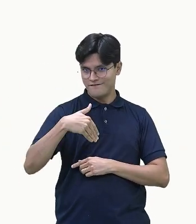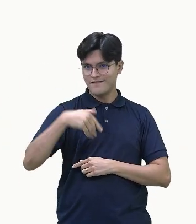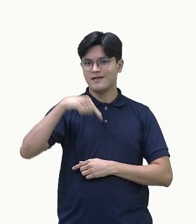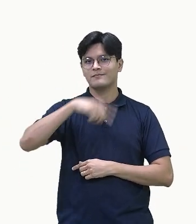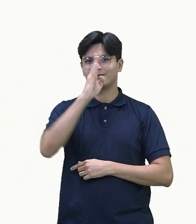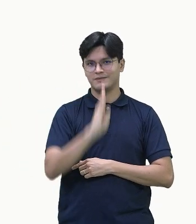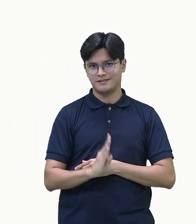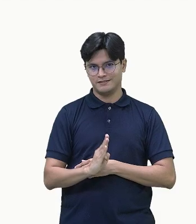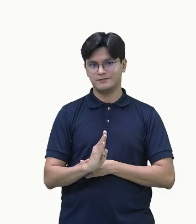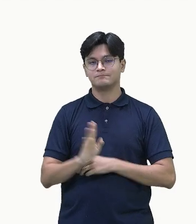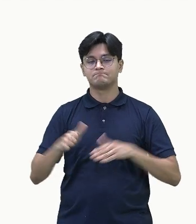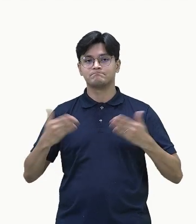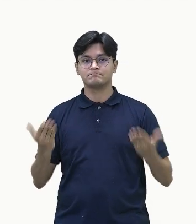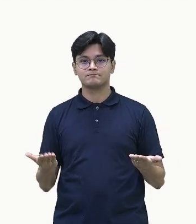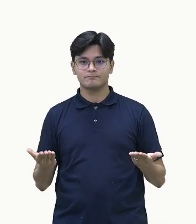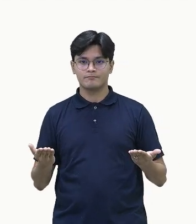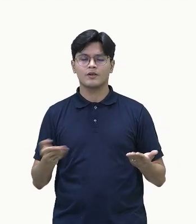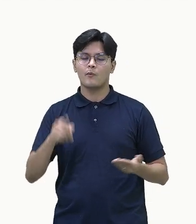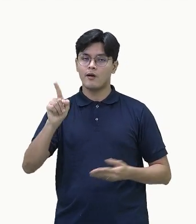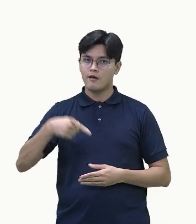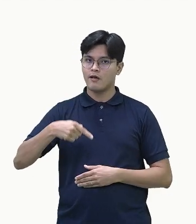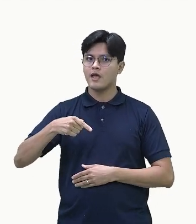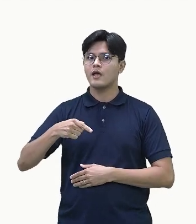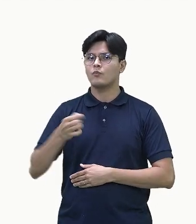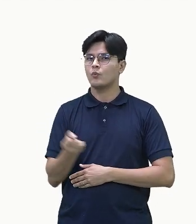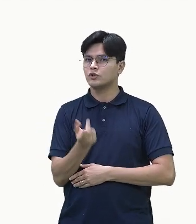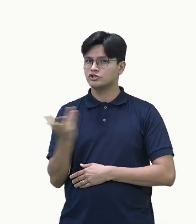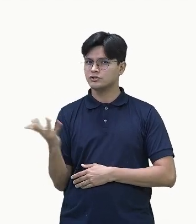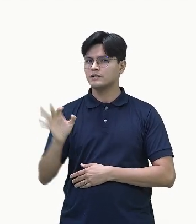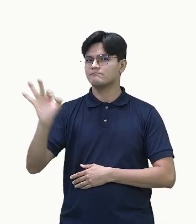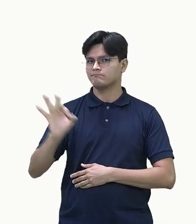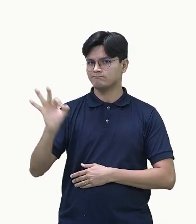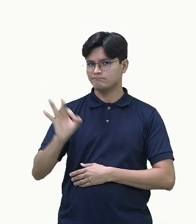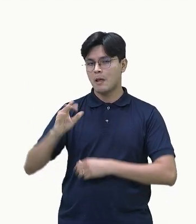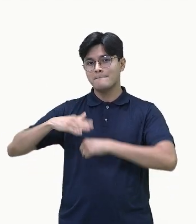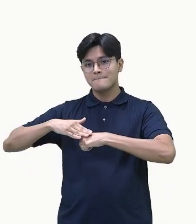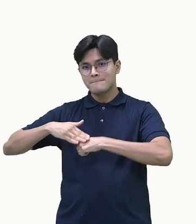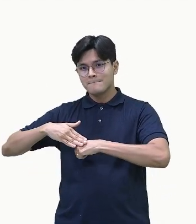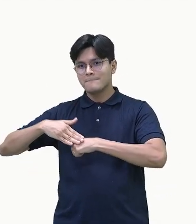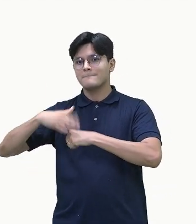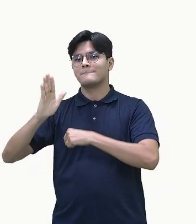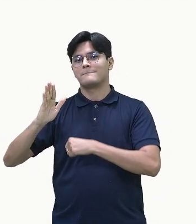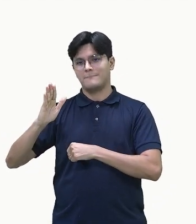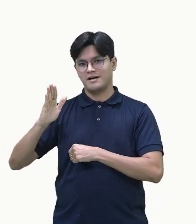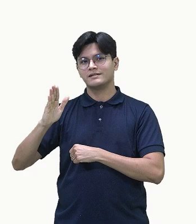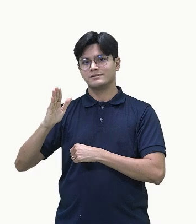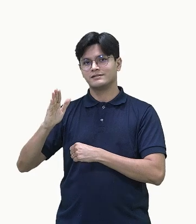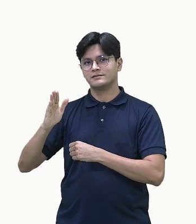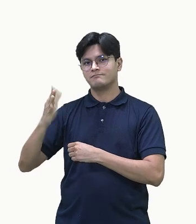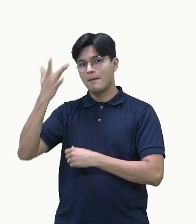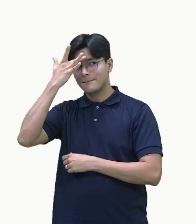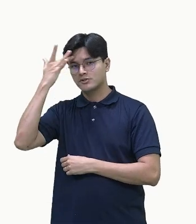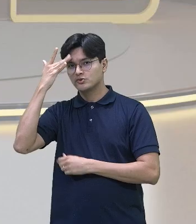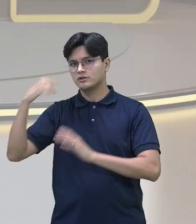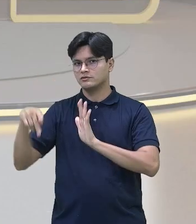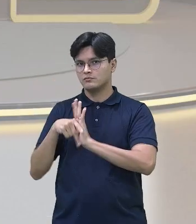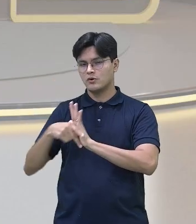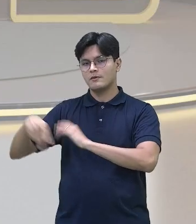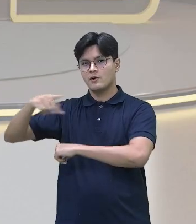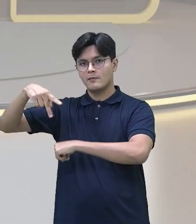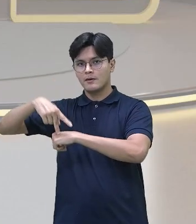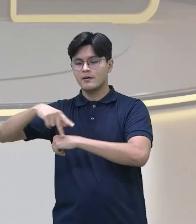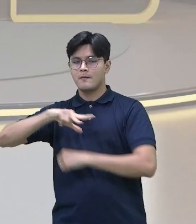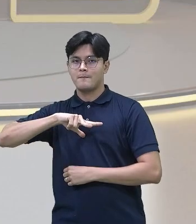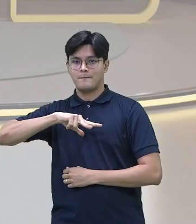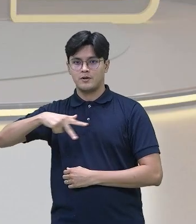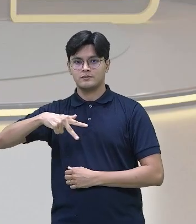aí justamente uma porcentagem maior para pessoas vindo de Portugal, beleza? E